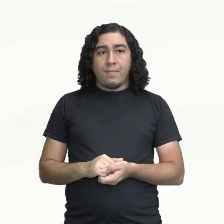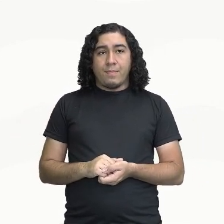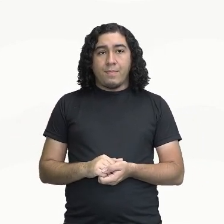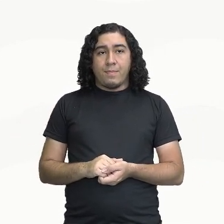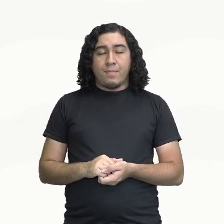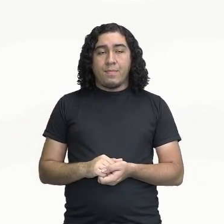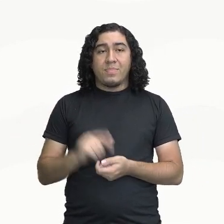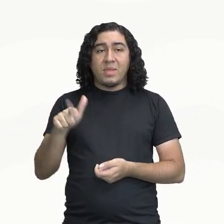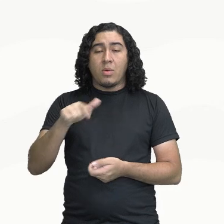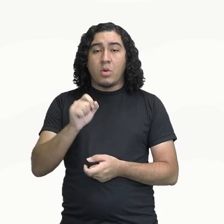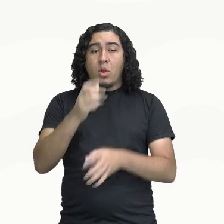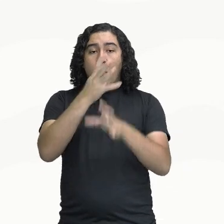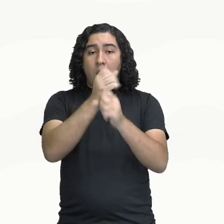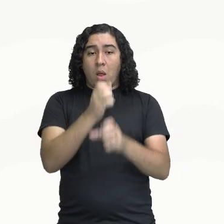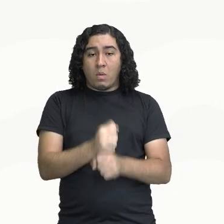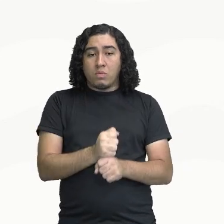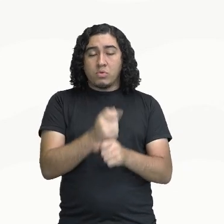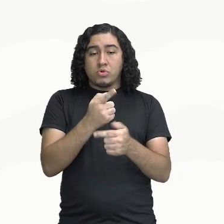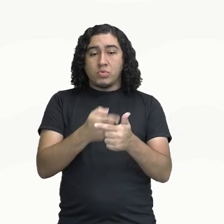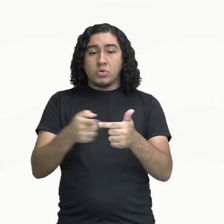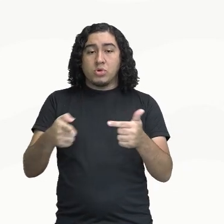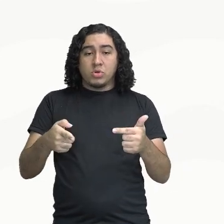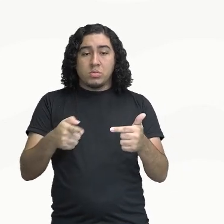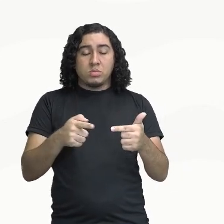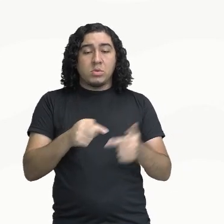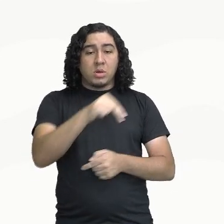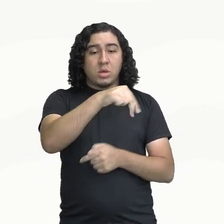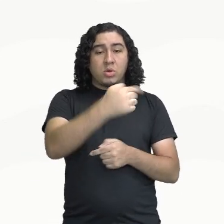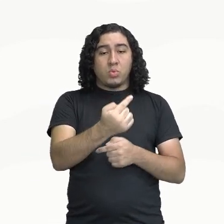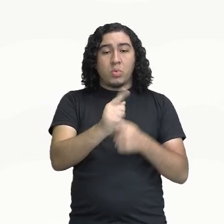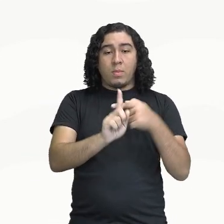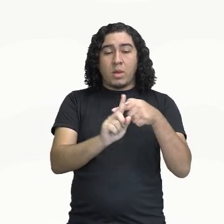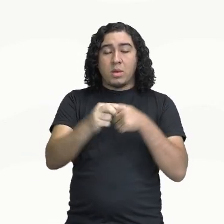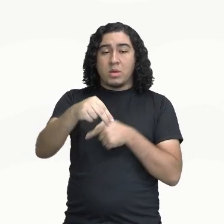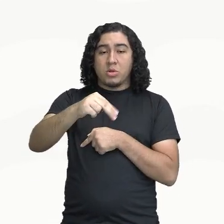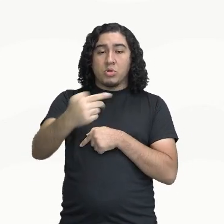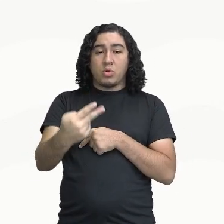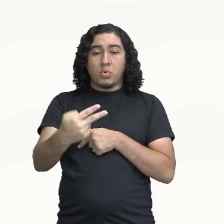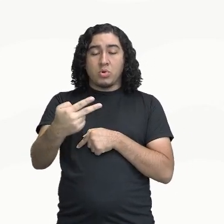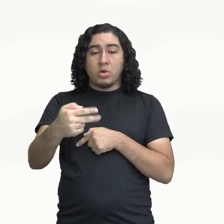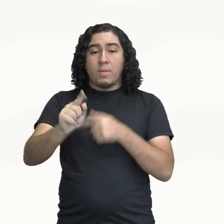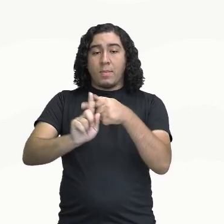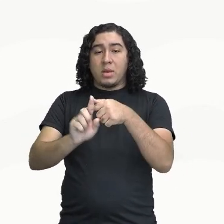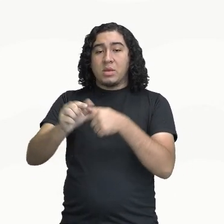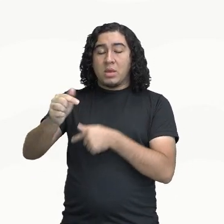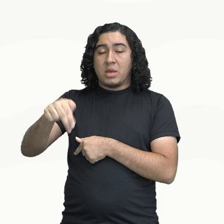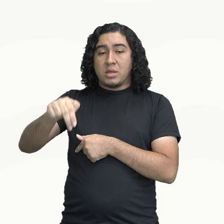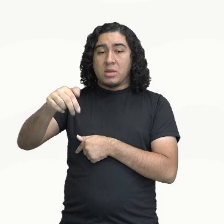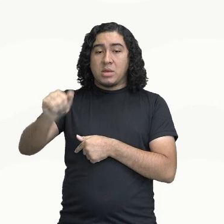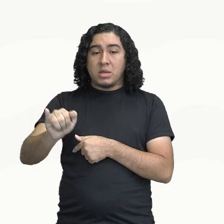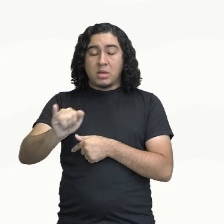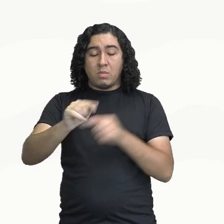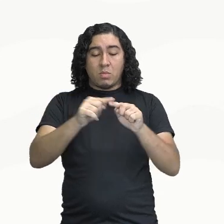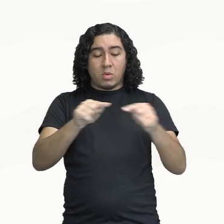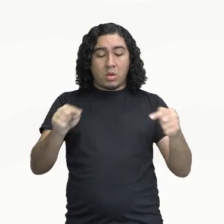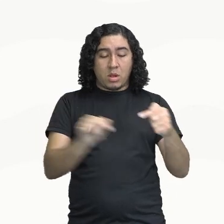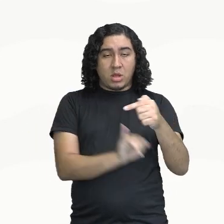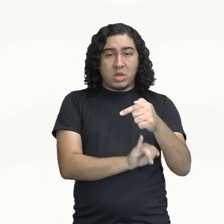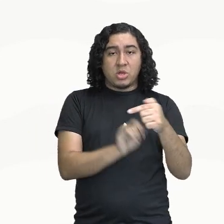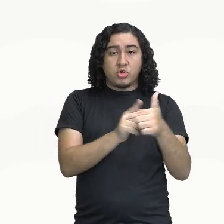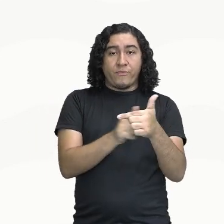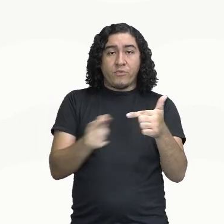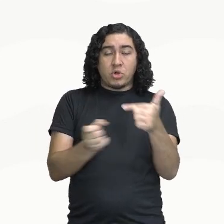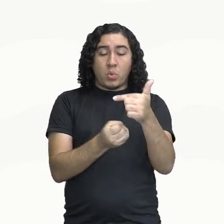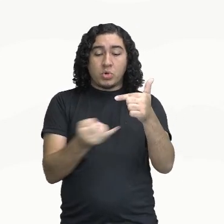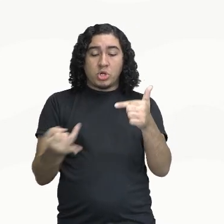uma somatória dividido pela quantidade de valores que existe nessa somatória. Então, algo